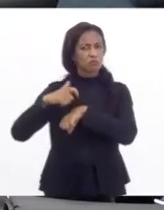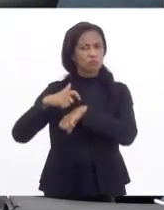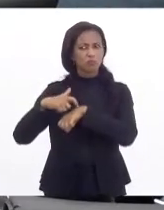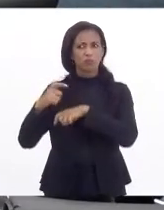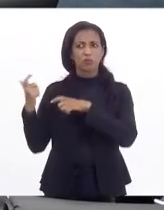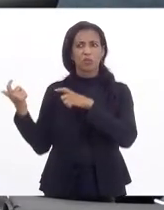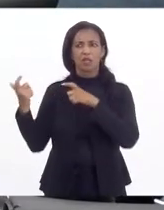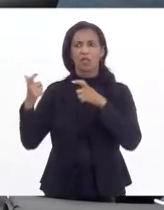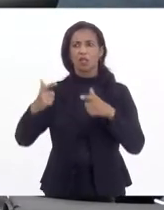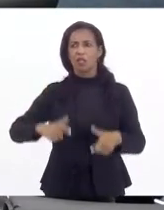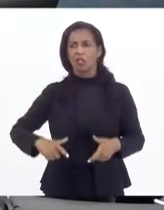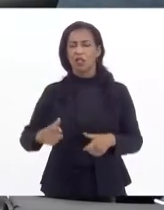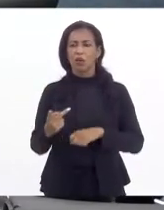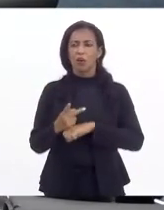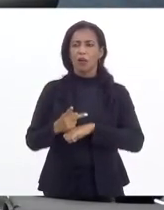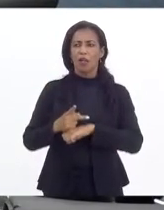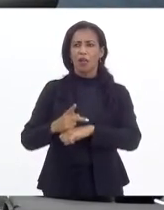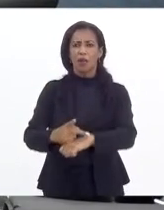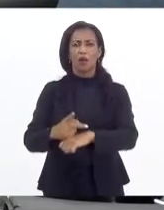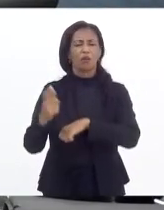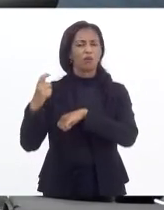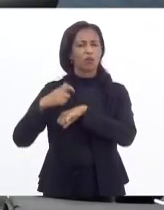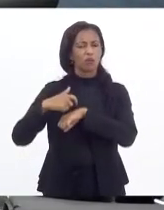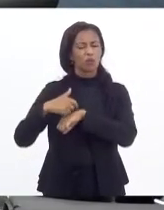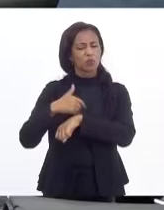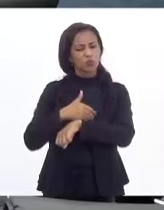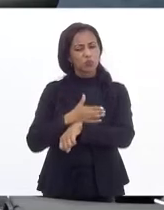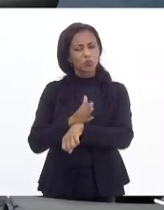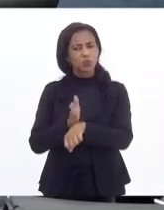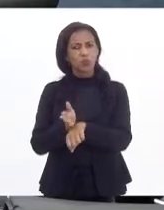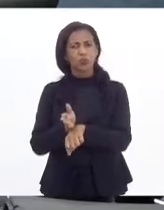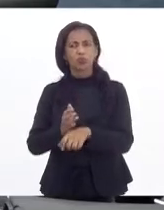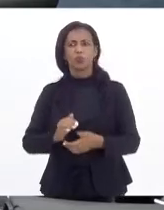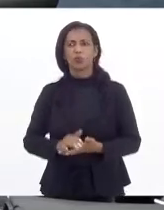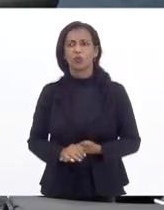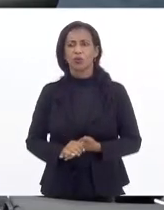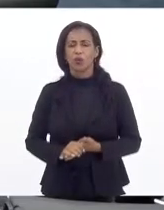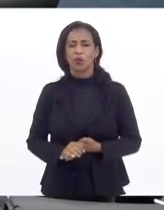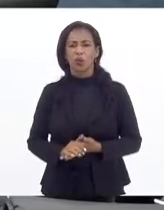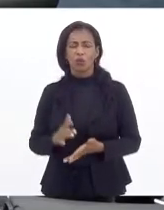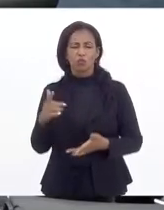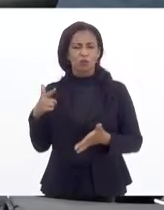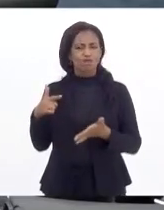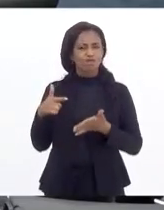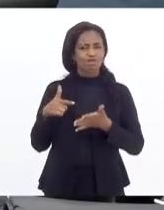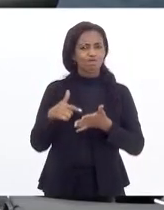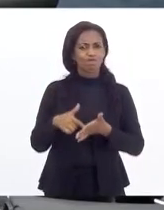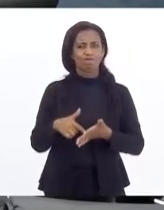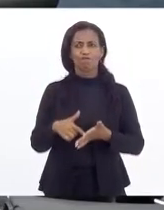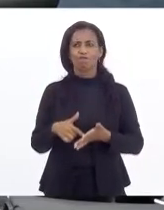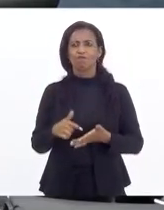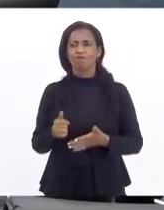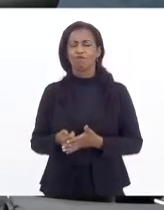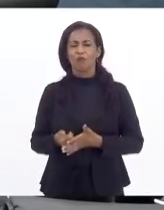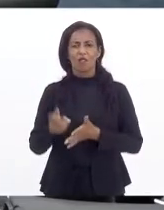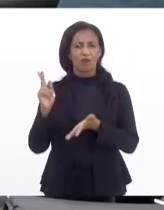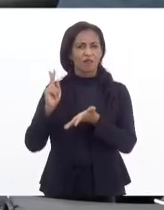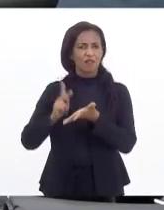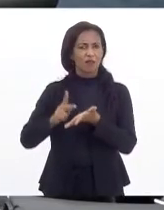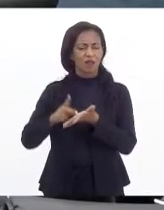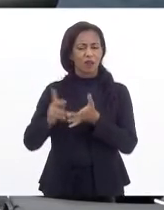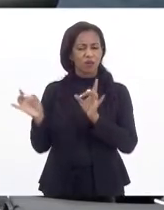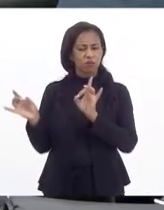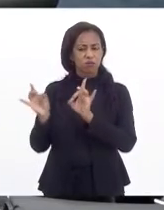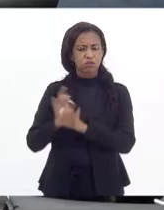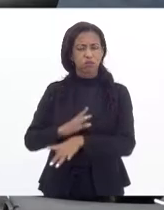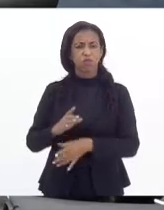onde busca o tempo todo focar numa ação real e